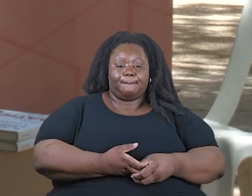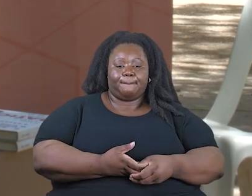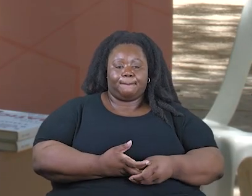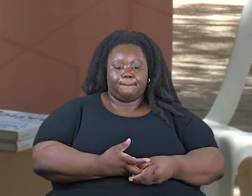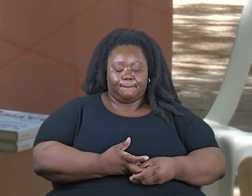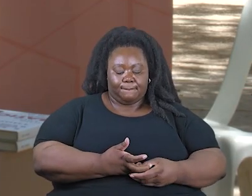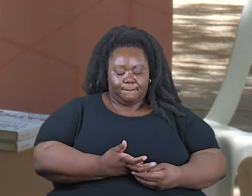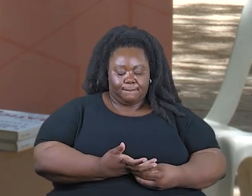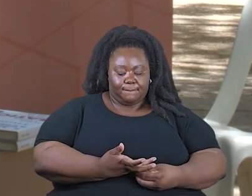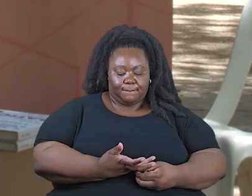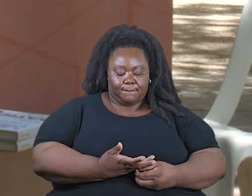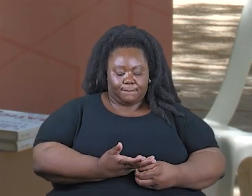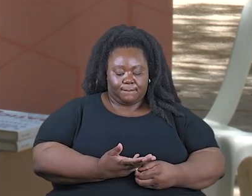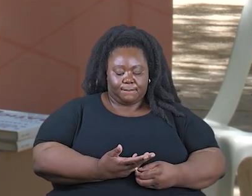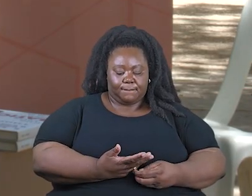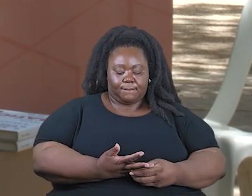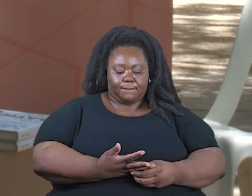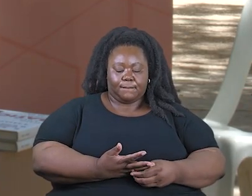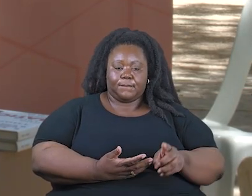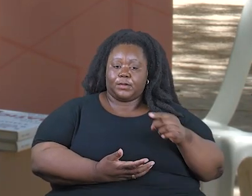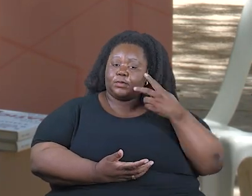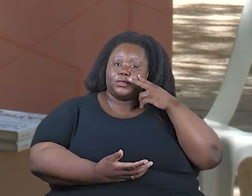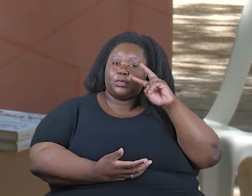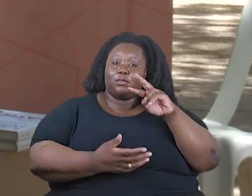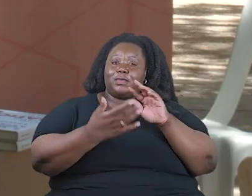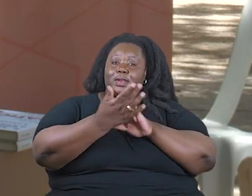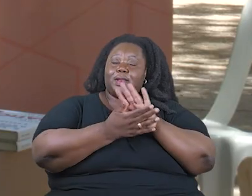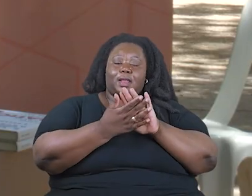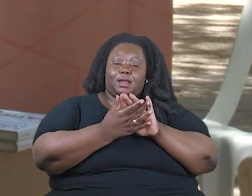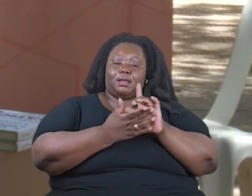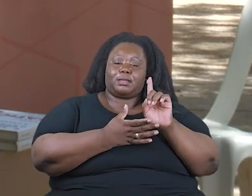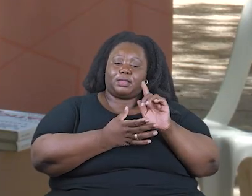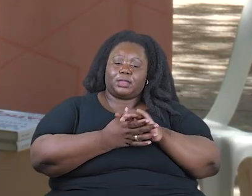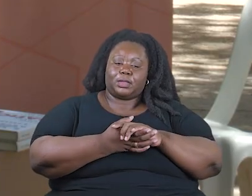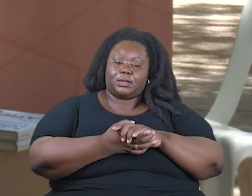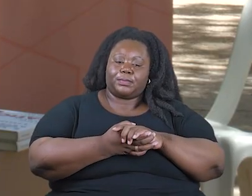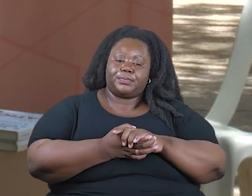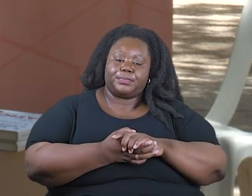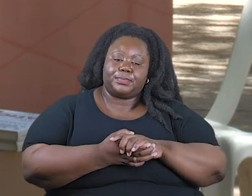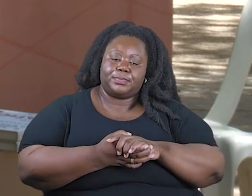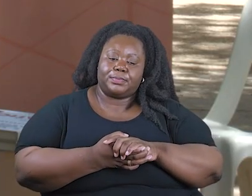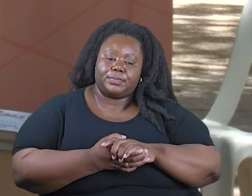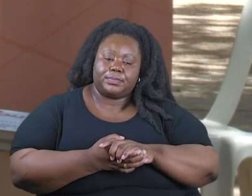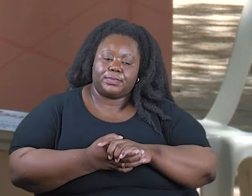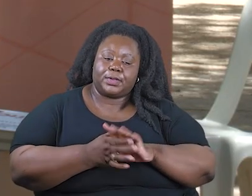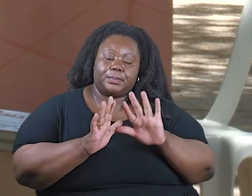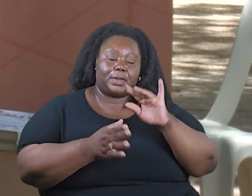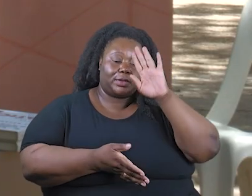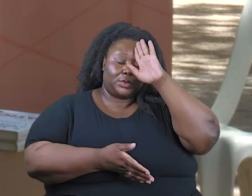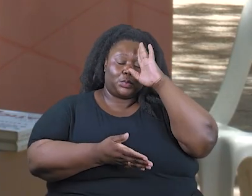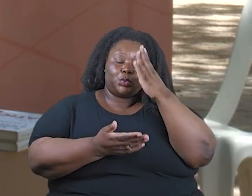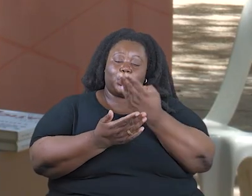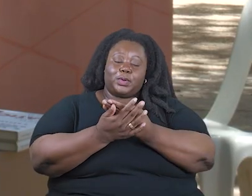Não. Eu nunca vi nenhum levantamento a respeito, né? Mas eu não acredito que seja uma coisa assim